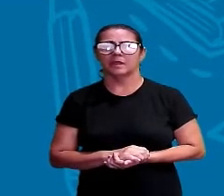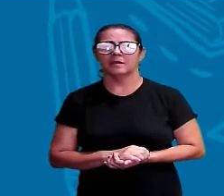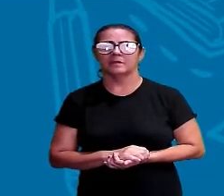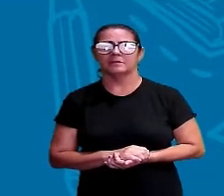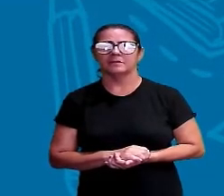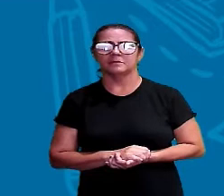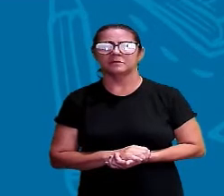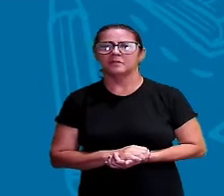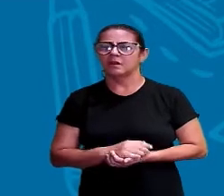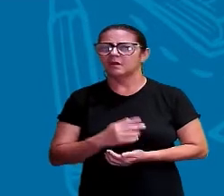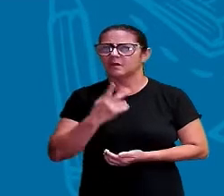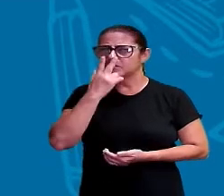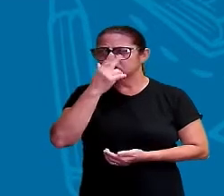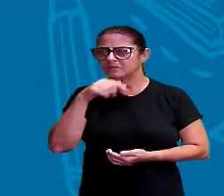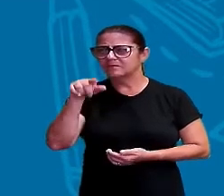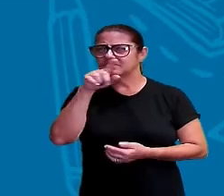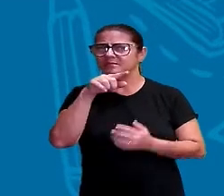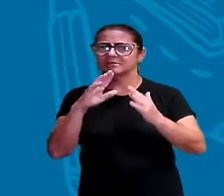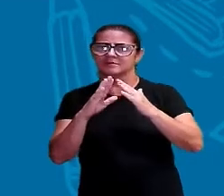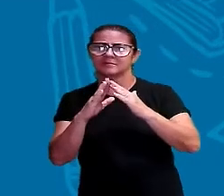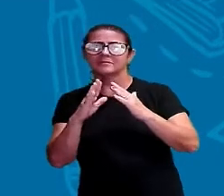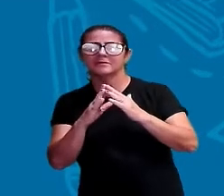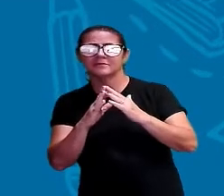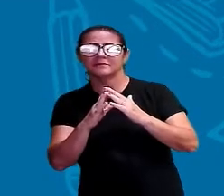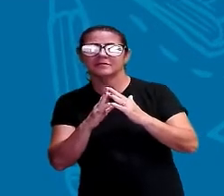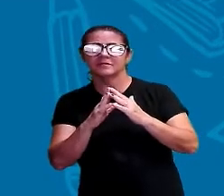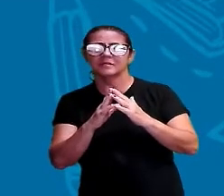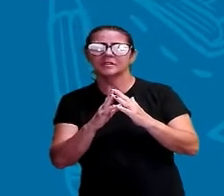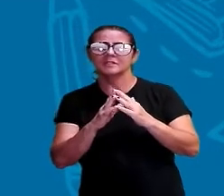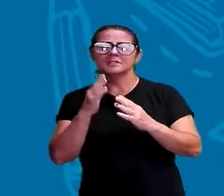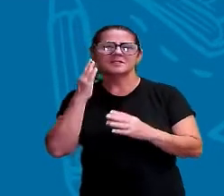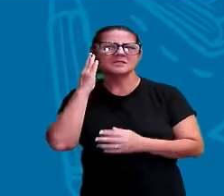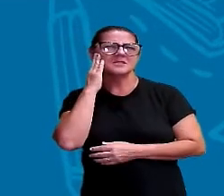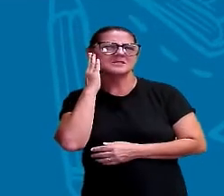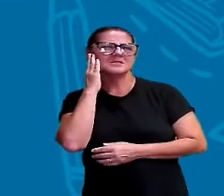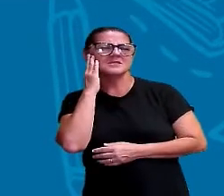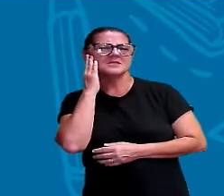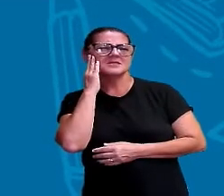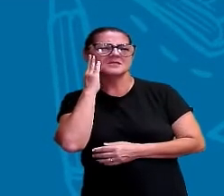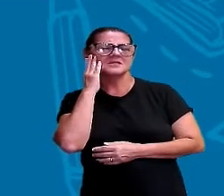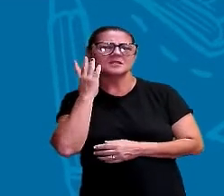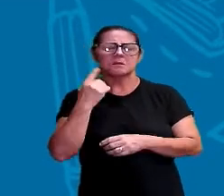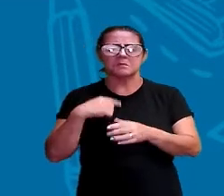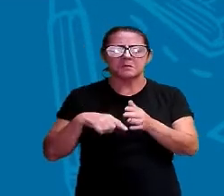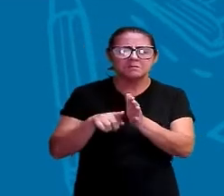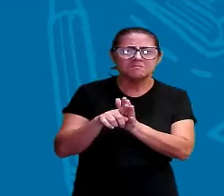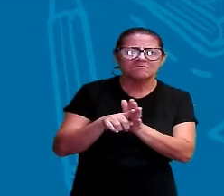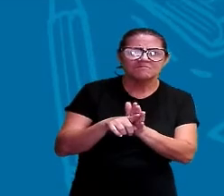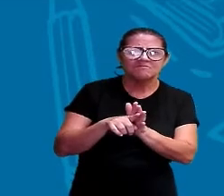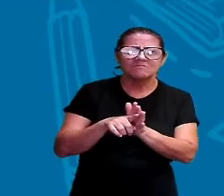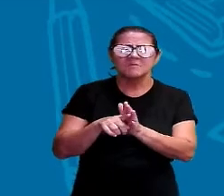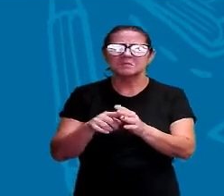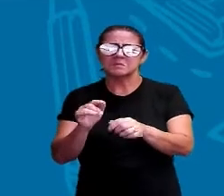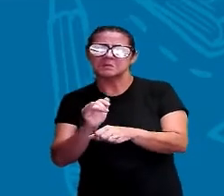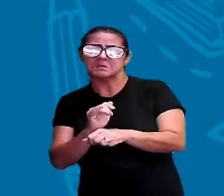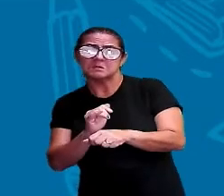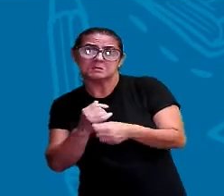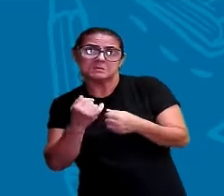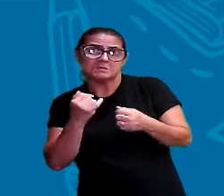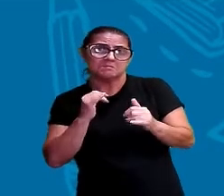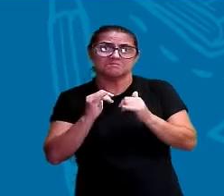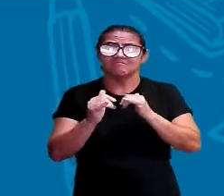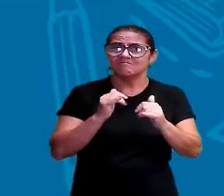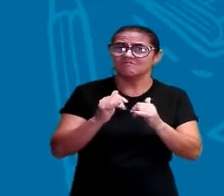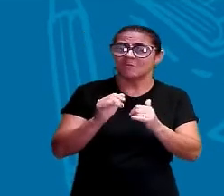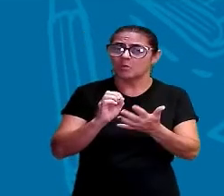que você aí de casa, acompanhando já as palavrinhas, já teve aí acesso à internet ou a um dicionário e